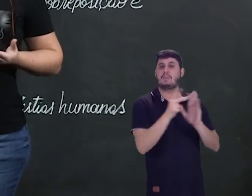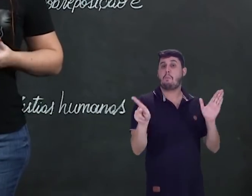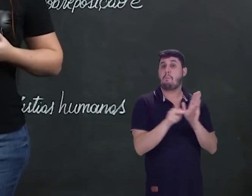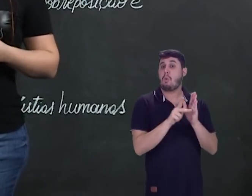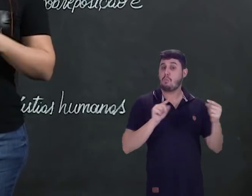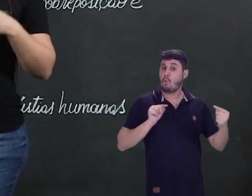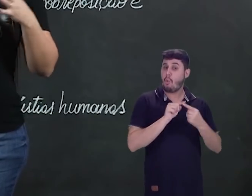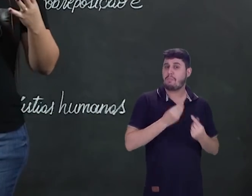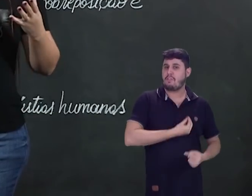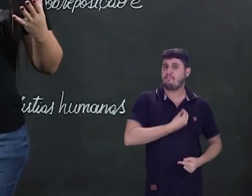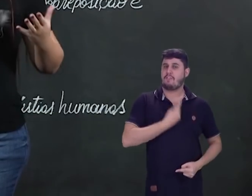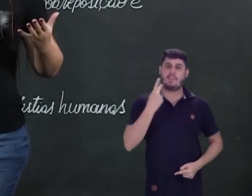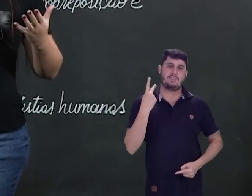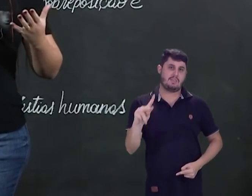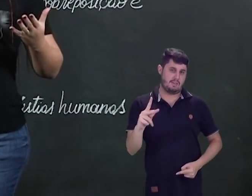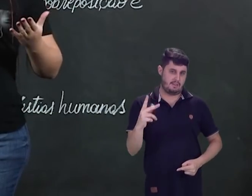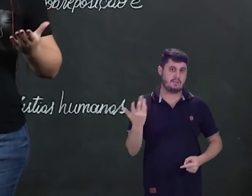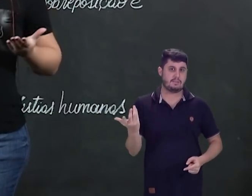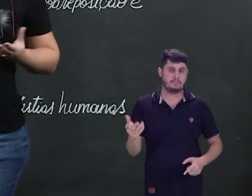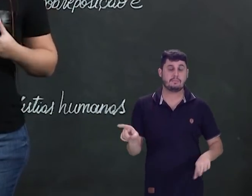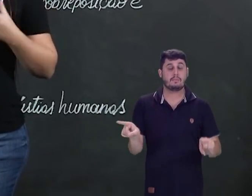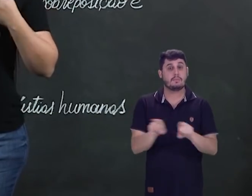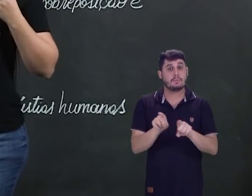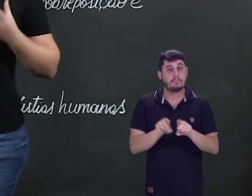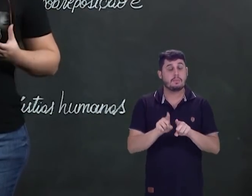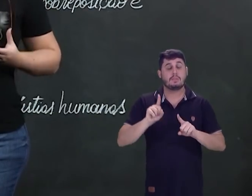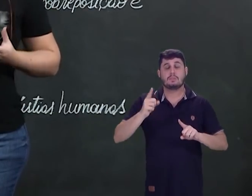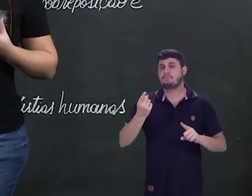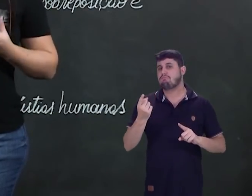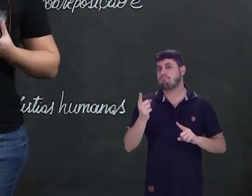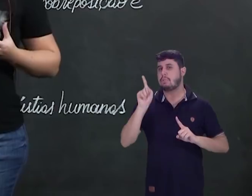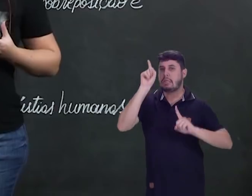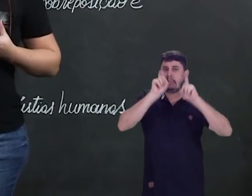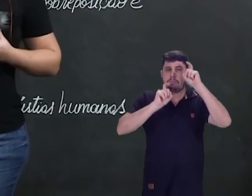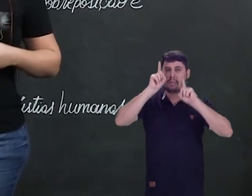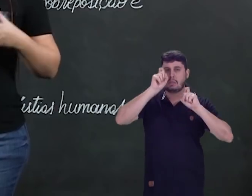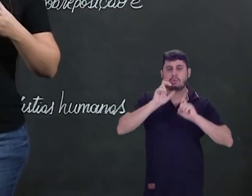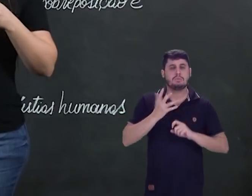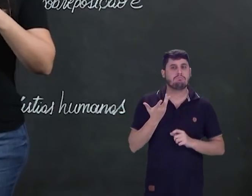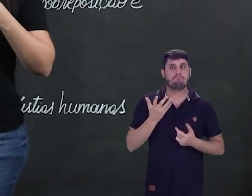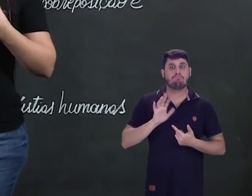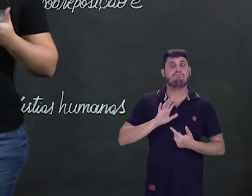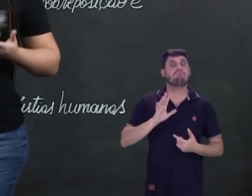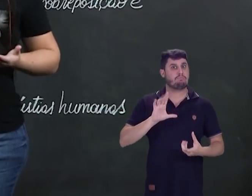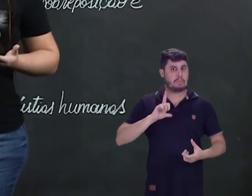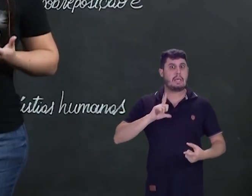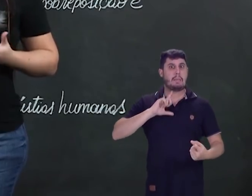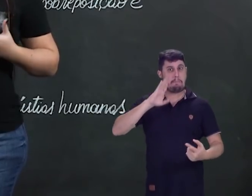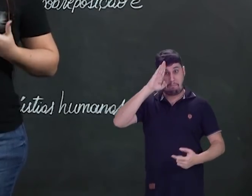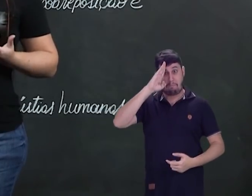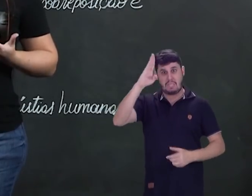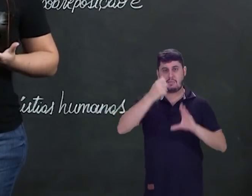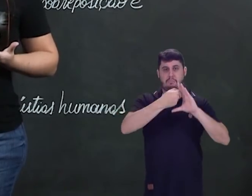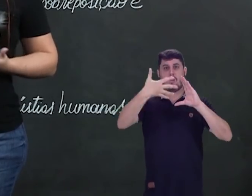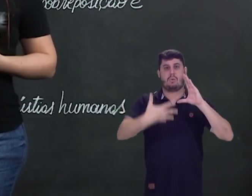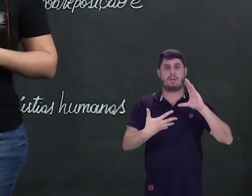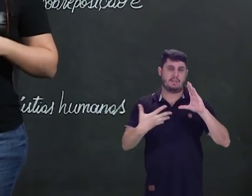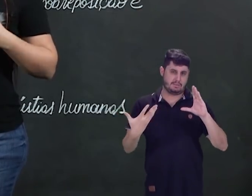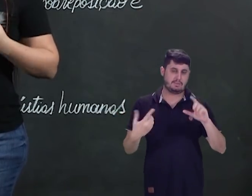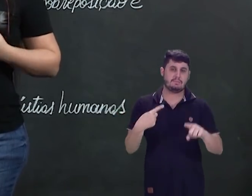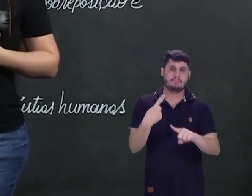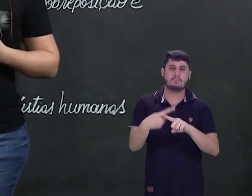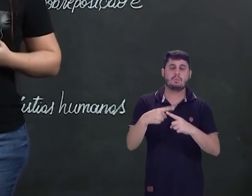visual dele. O expressionismo, de forma geral, tem essa característica, pela própria palavra, pela